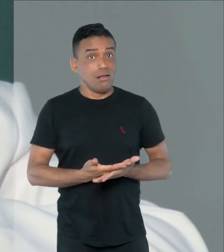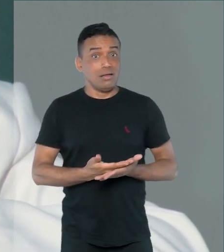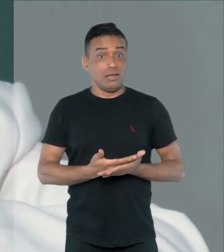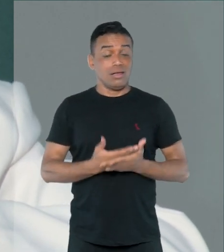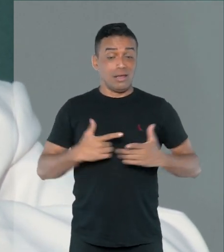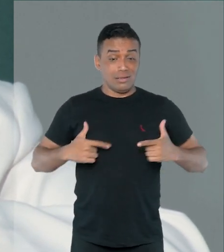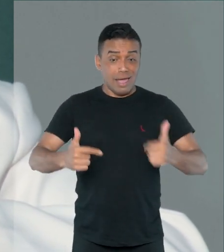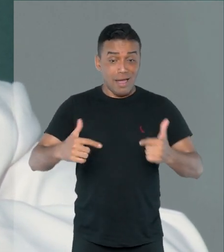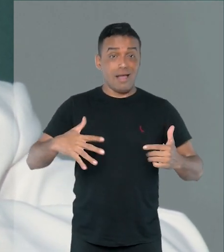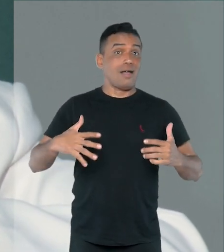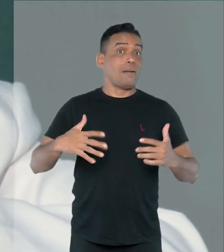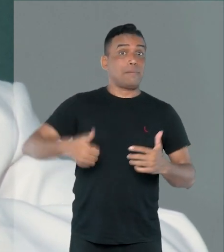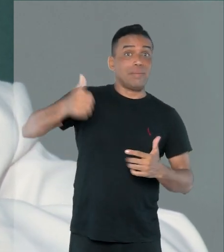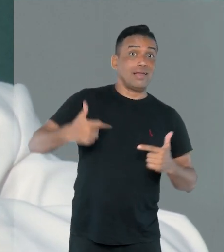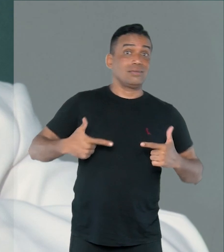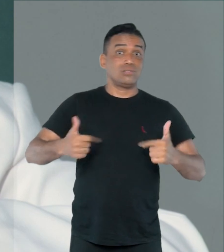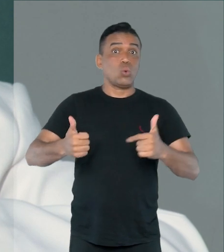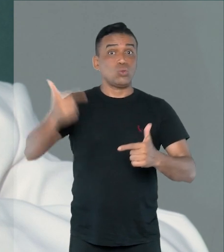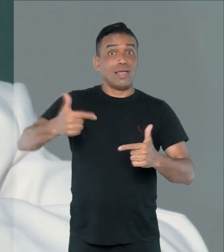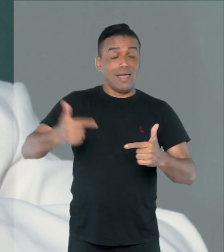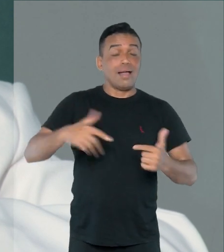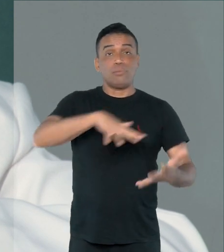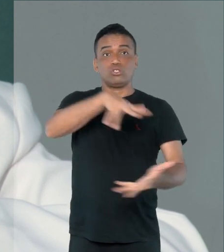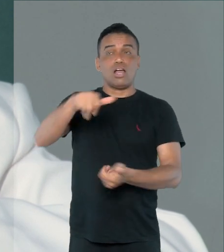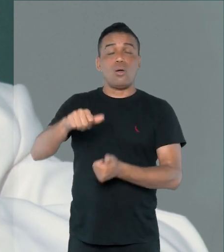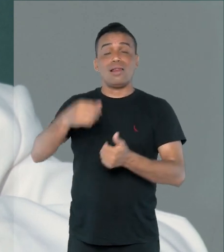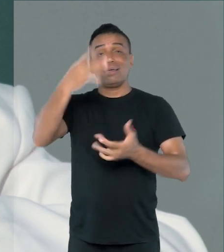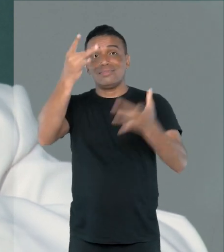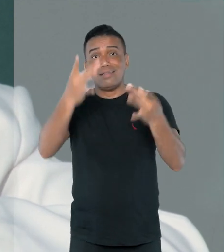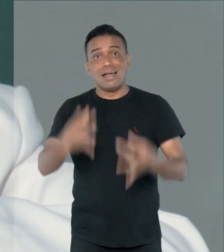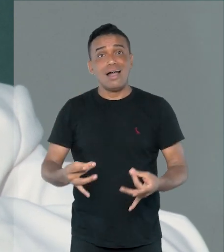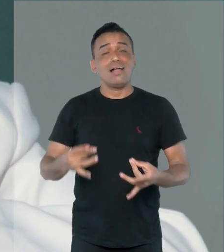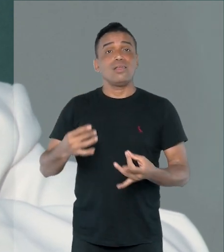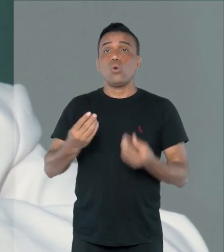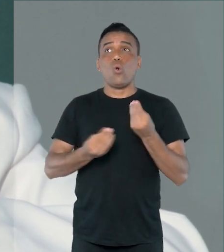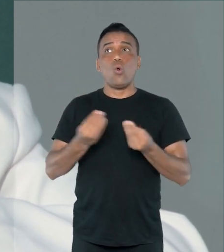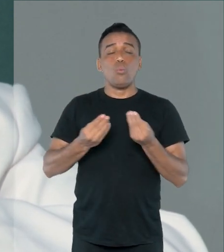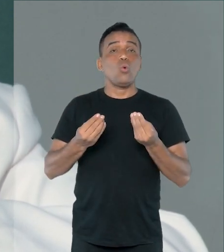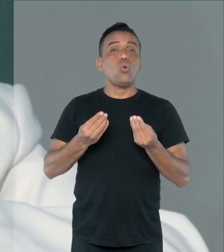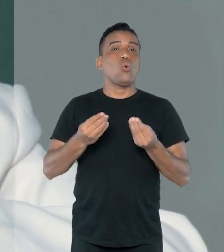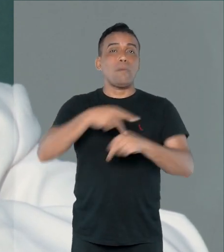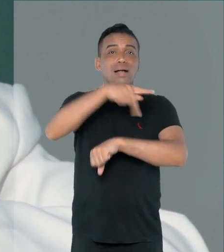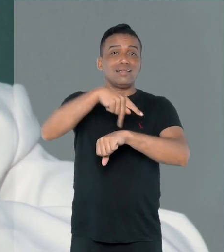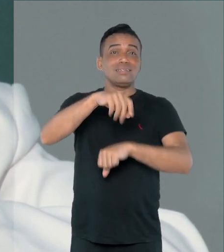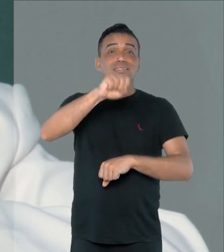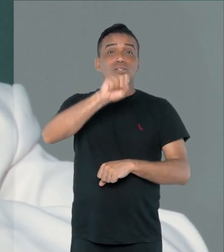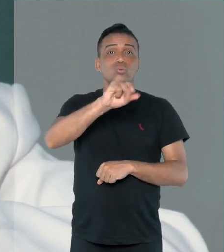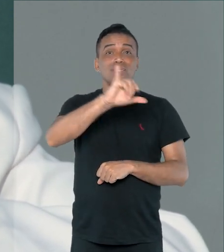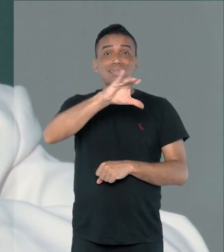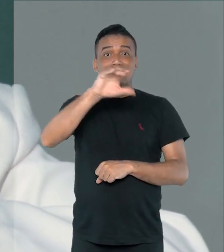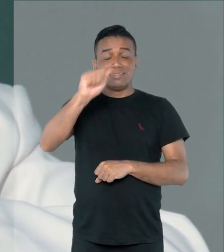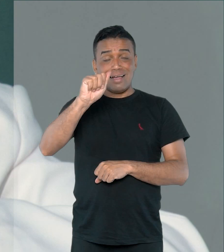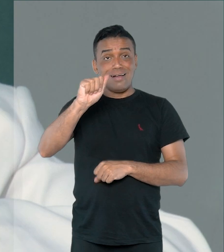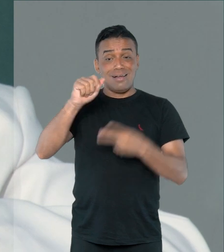nas cidades, né, suíças e italianas, vendo as pessoas se